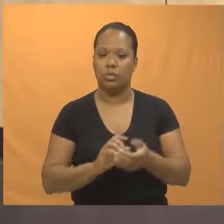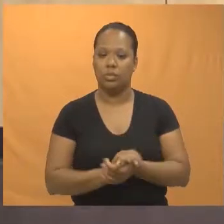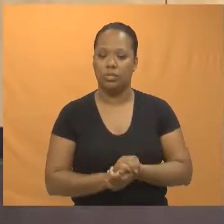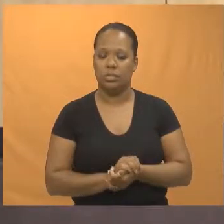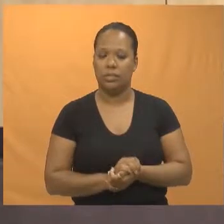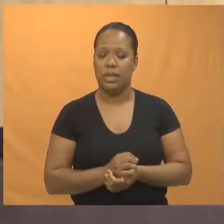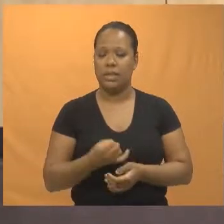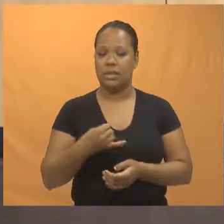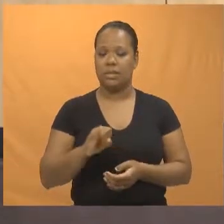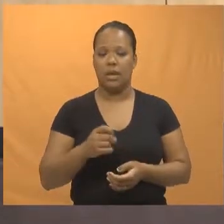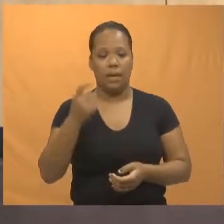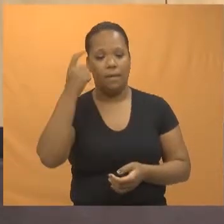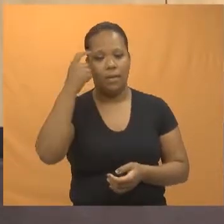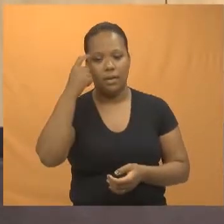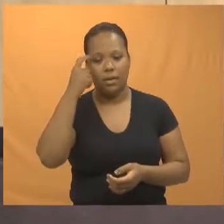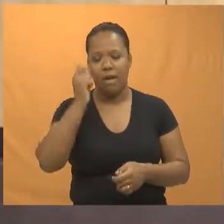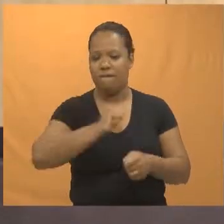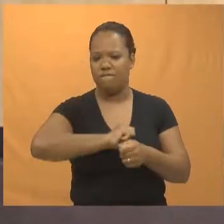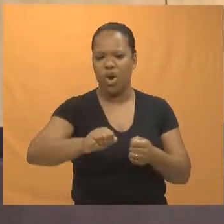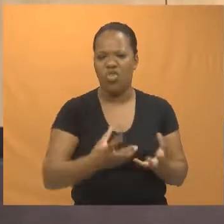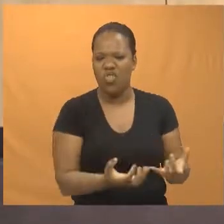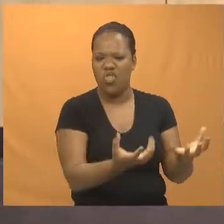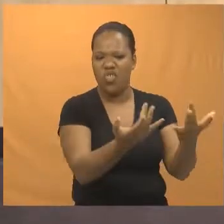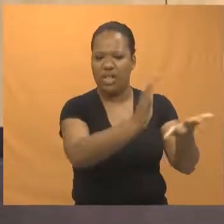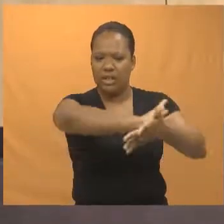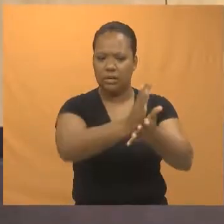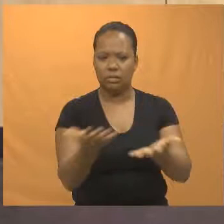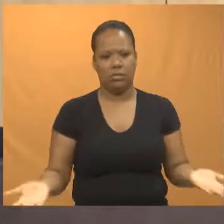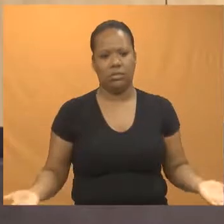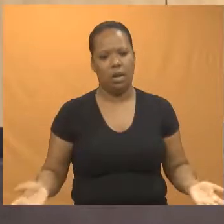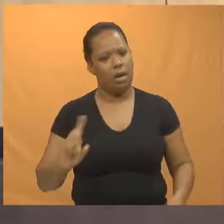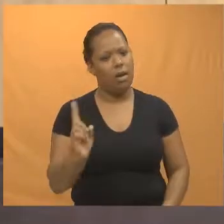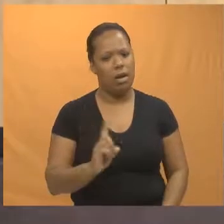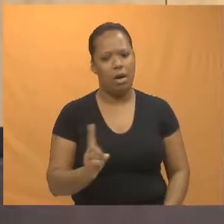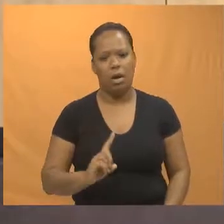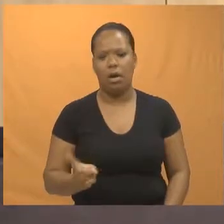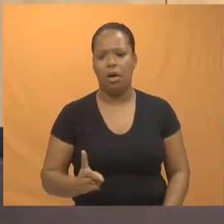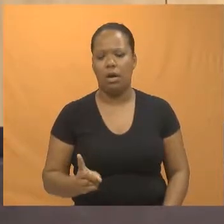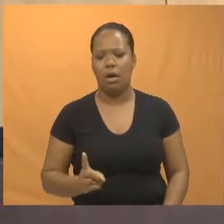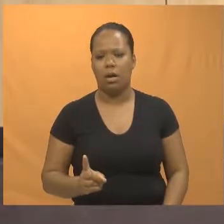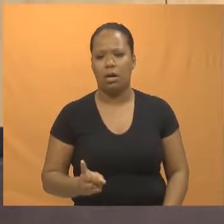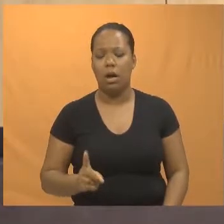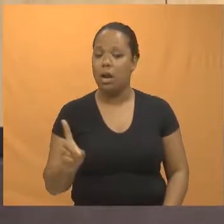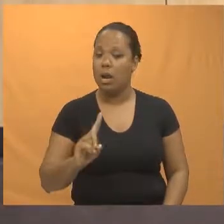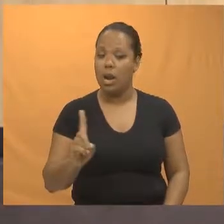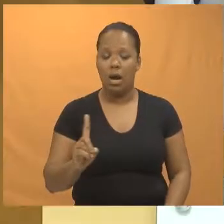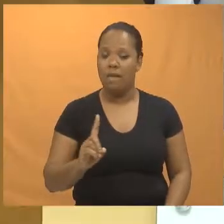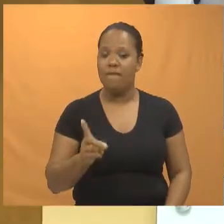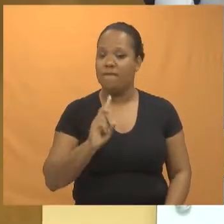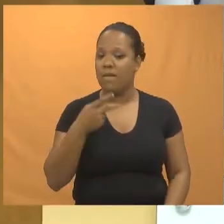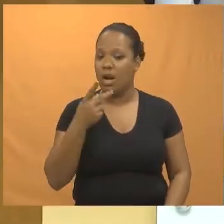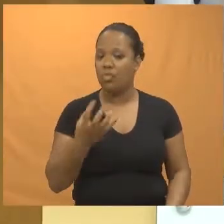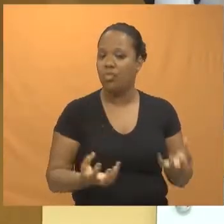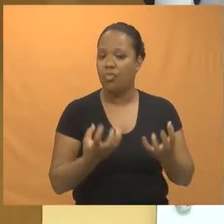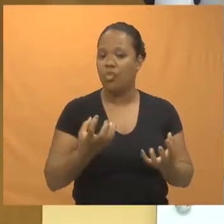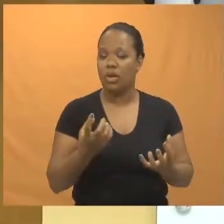Agora, se a gente for pensar dessa forma, vamos tacar fogo em tudo, então. Não é? Vereador, não é assim. Não estamos falando de fogo. Muito bem como é que falando de fogo. Não estamos falando